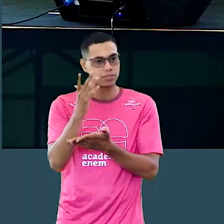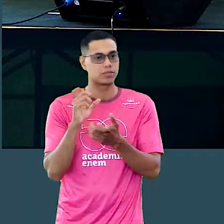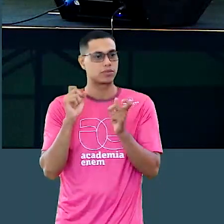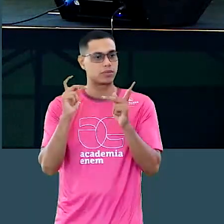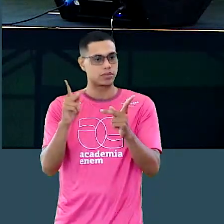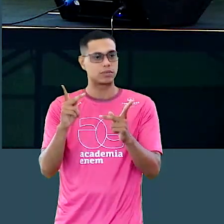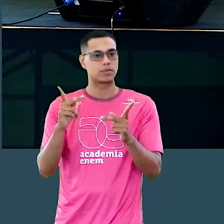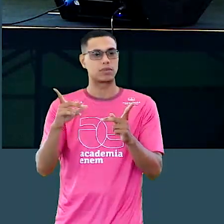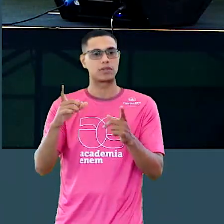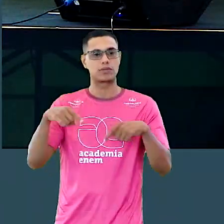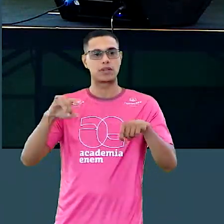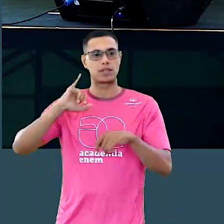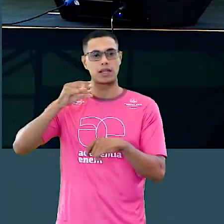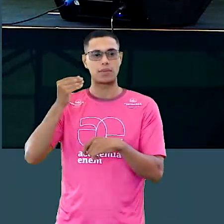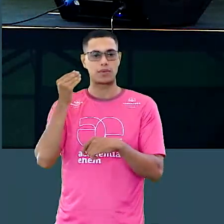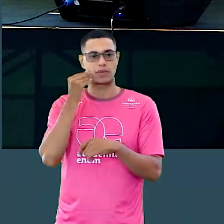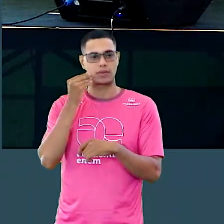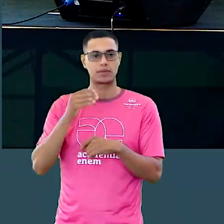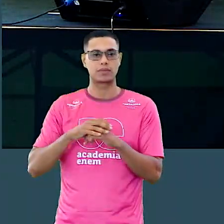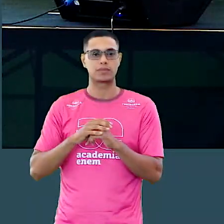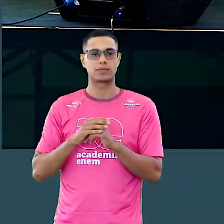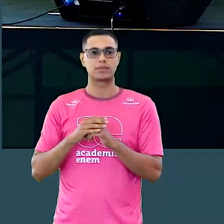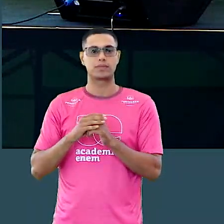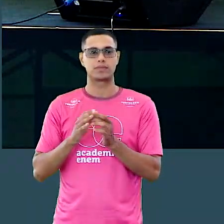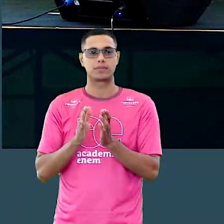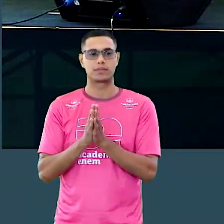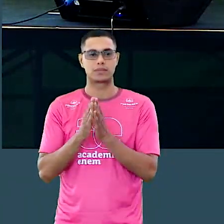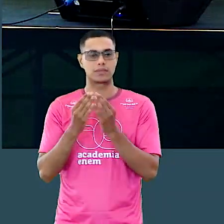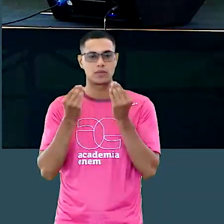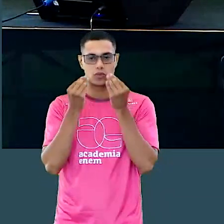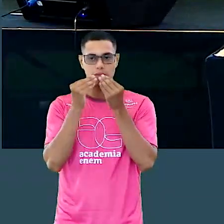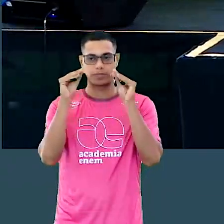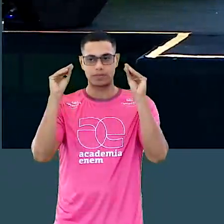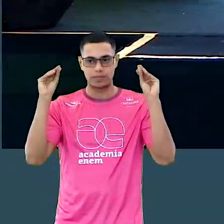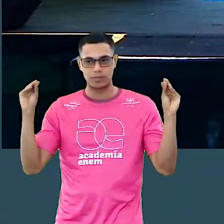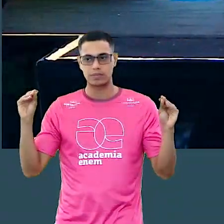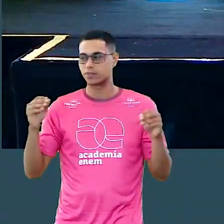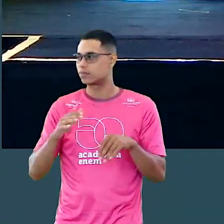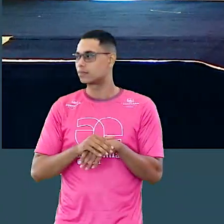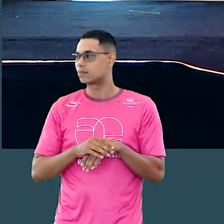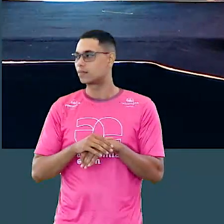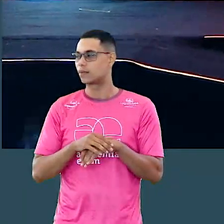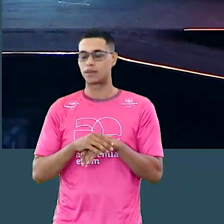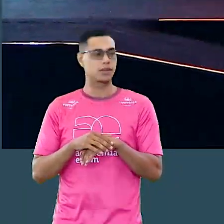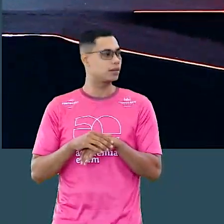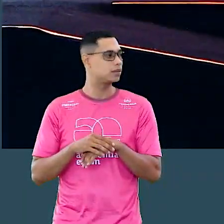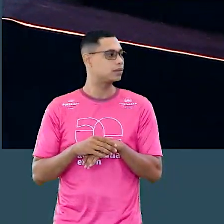e aproveite o resto da tarde de vocês. Beijo. Eu não tinha a menor dúvida.